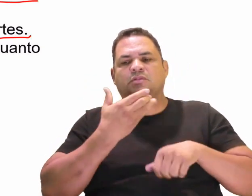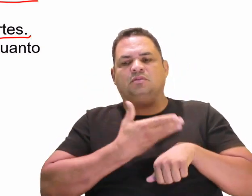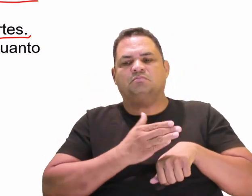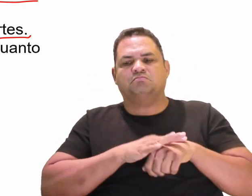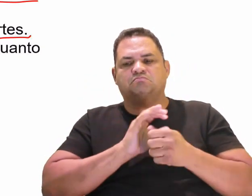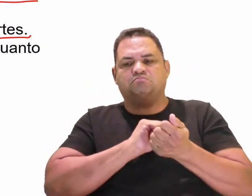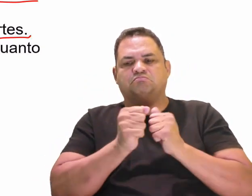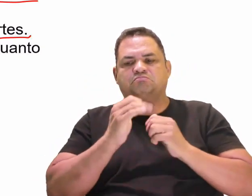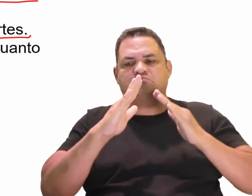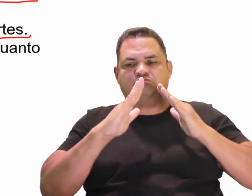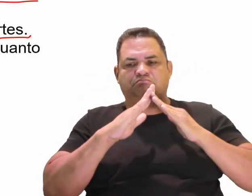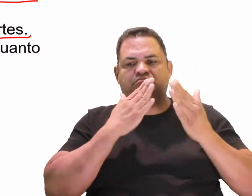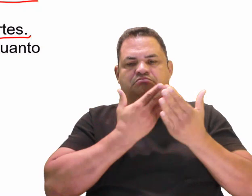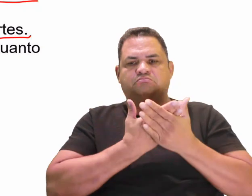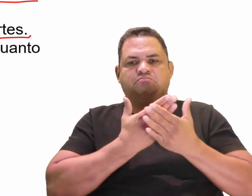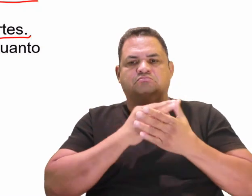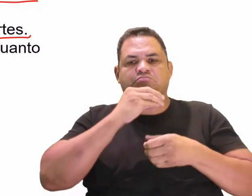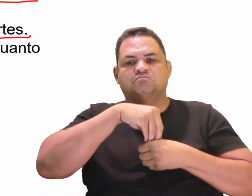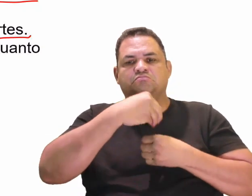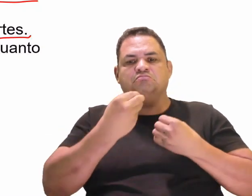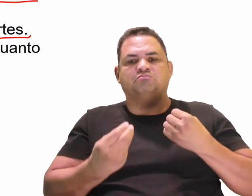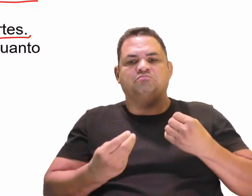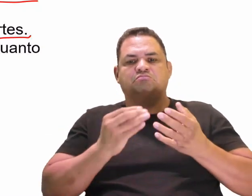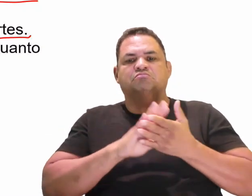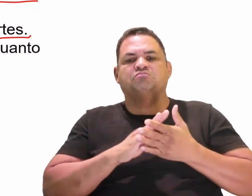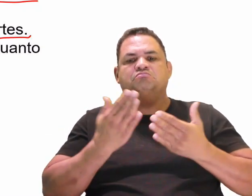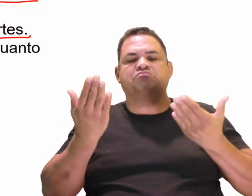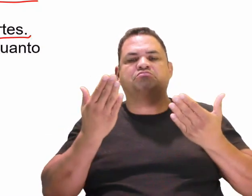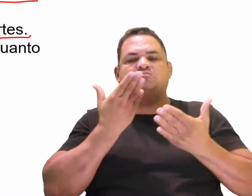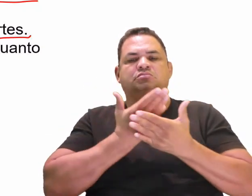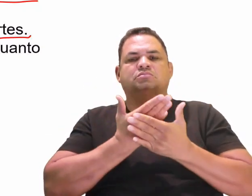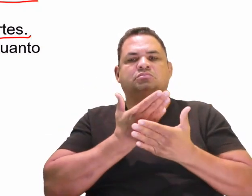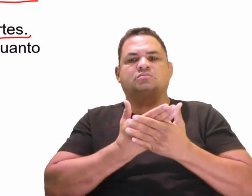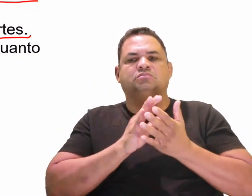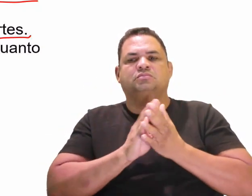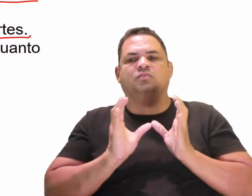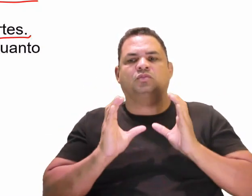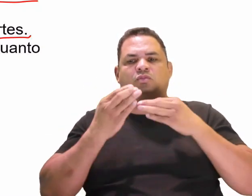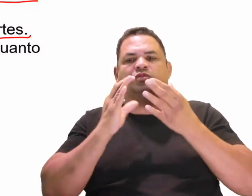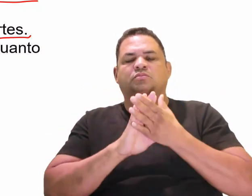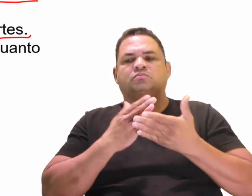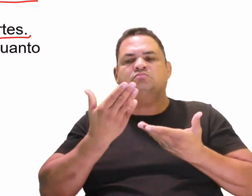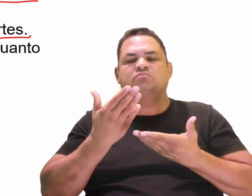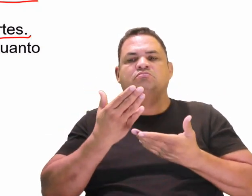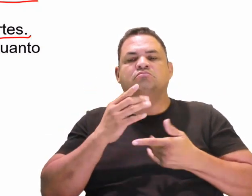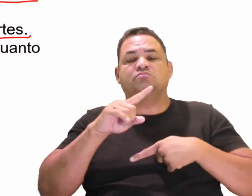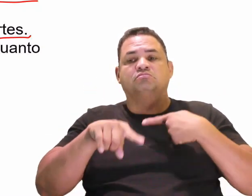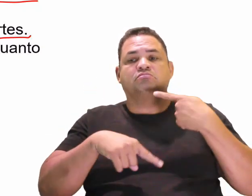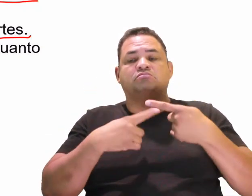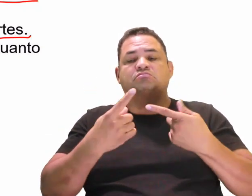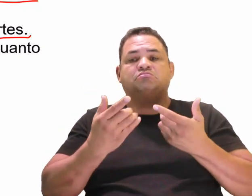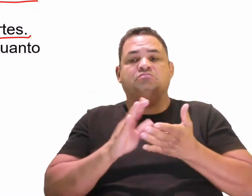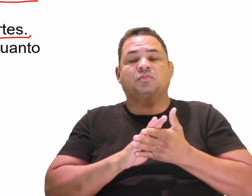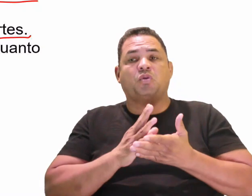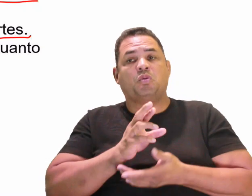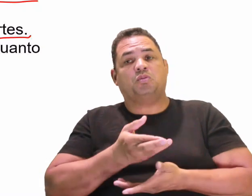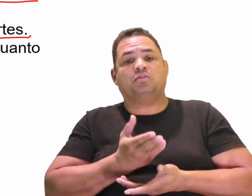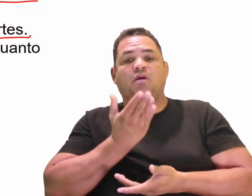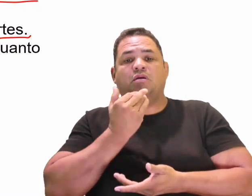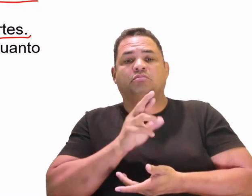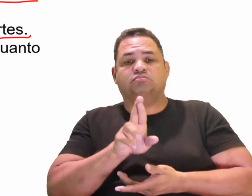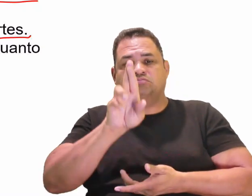esportes escolares fora do horário de expediente em um clube de esportes da escola, depois da escola ou na hora do almoço,